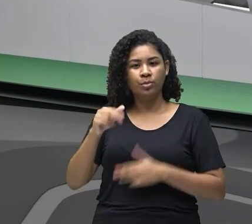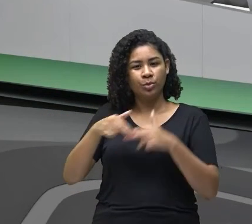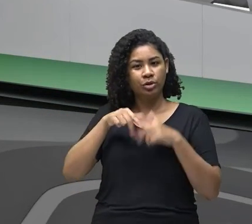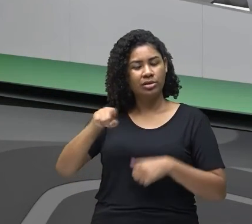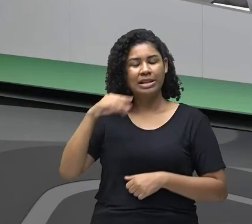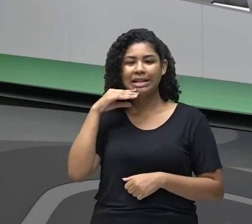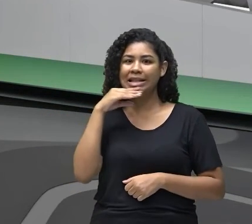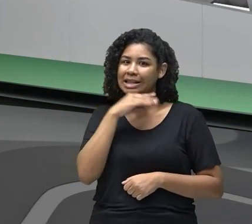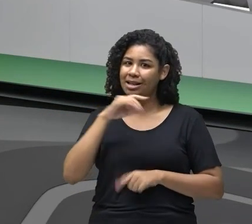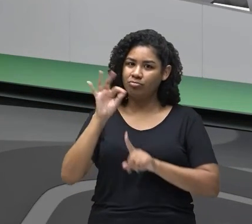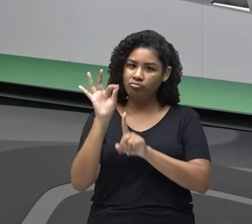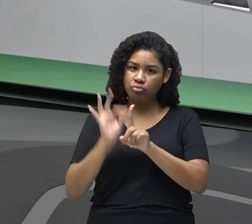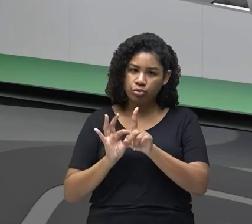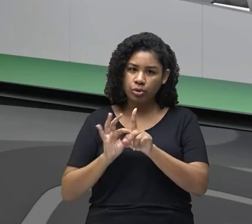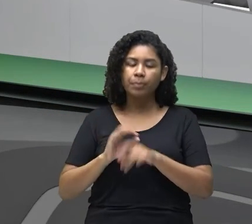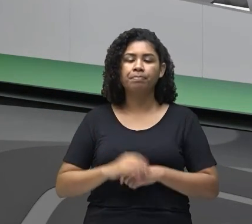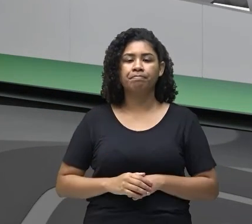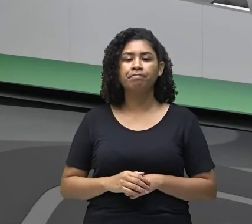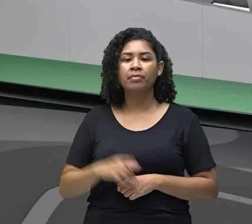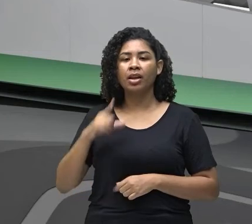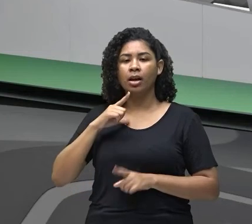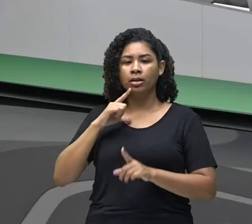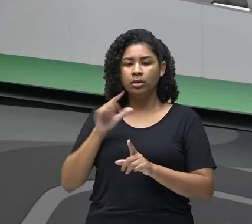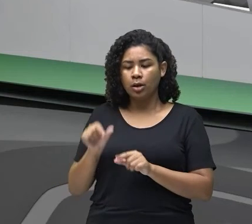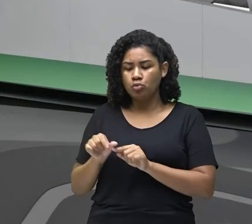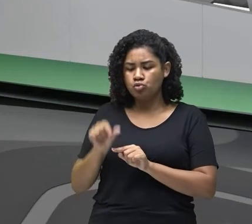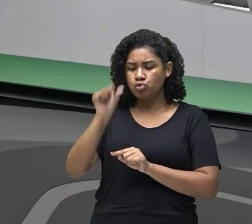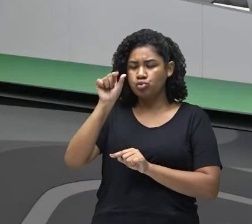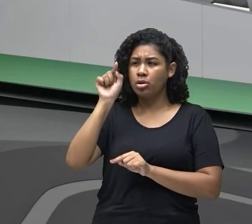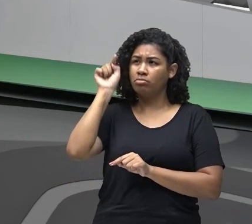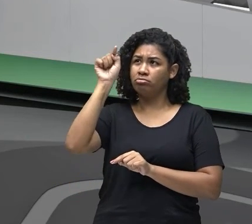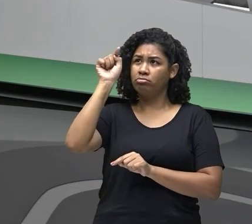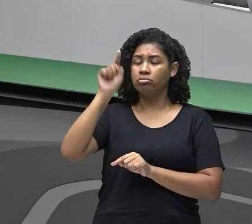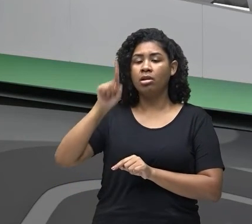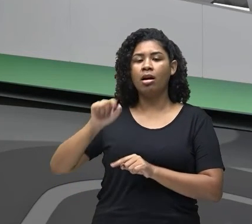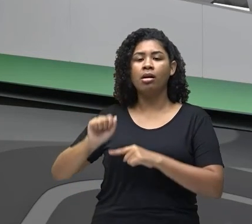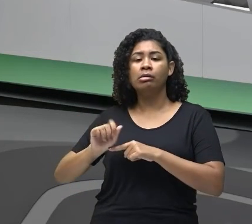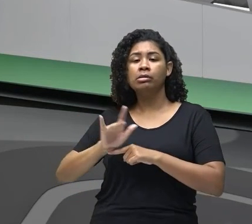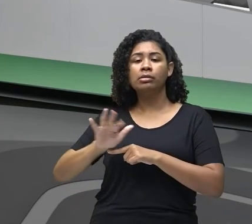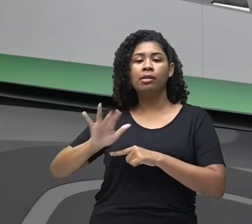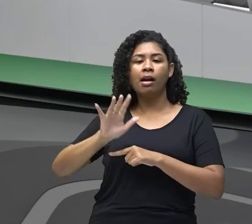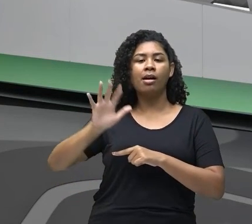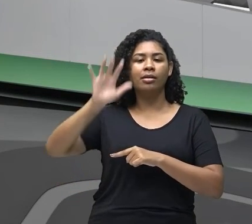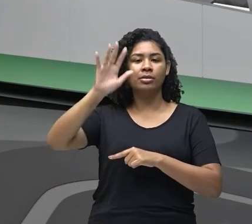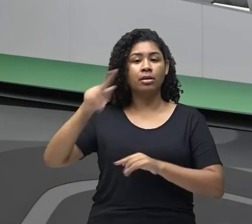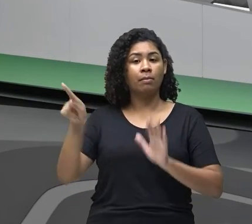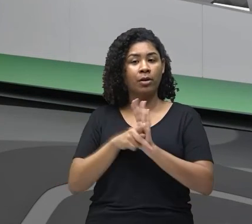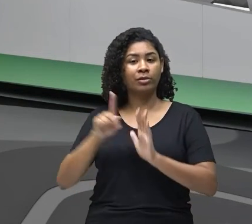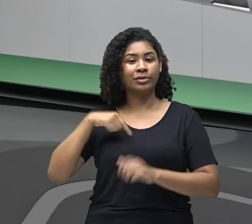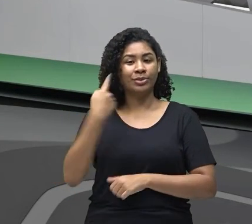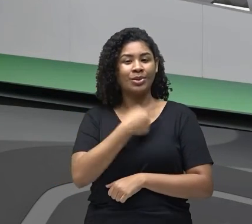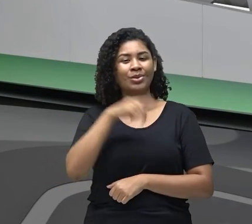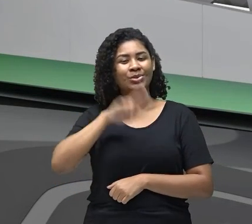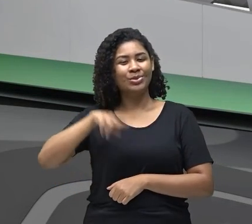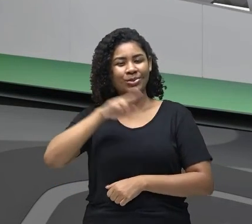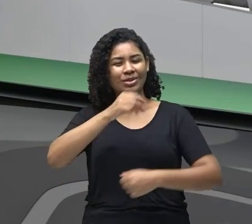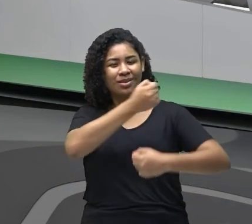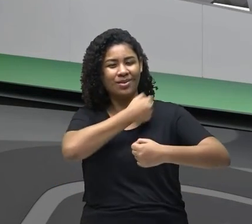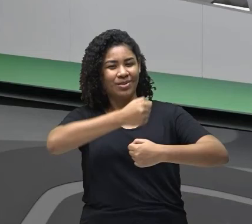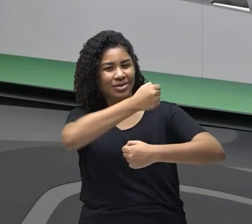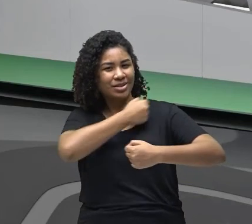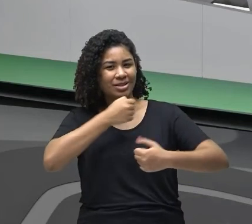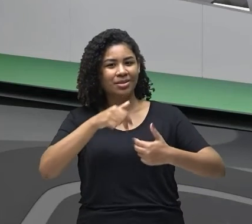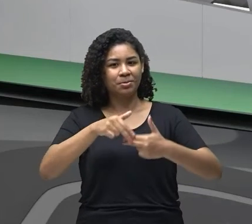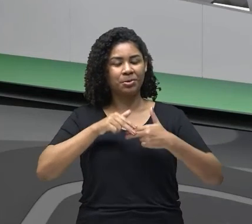cozinha, né? O gás de cozinha ele é mais volátil, ele precisa de uma temperatura ambiente para ele conseguir ali, ó, se dividir e